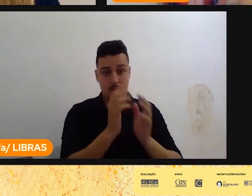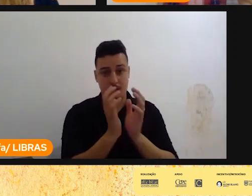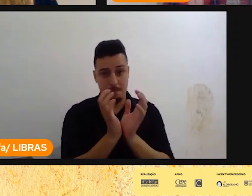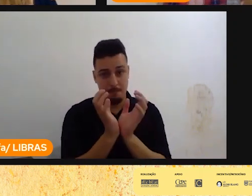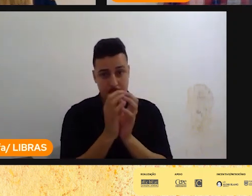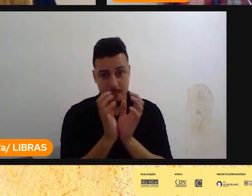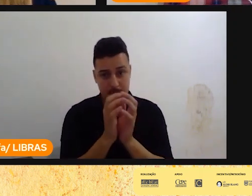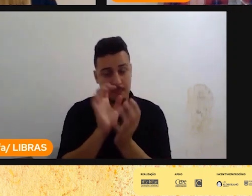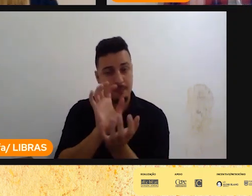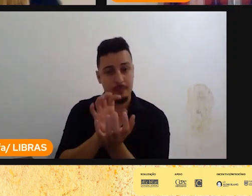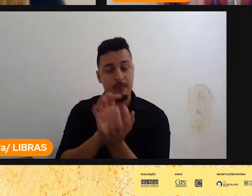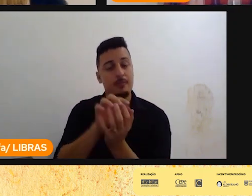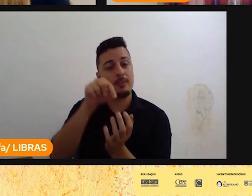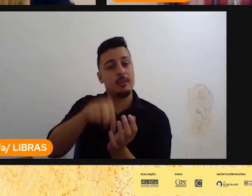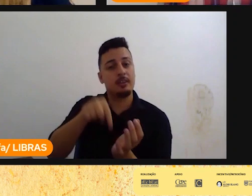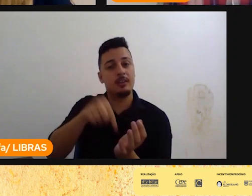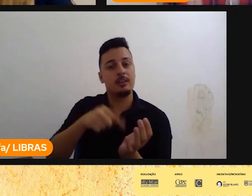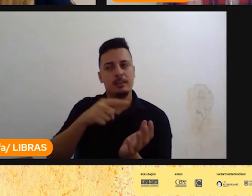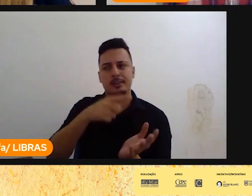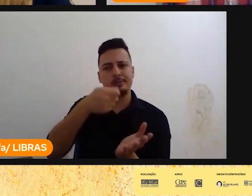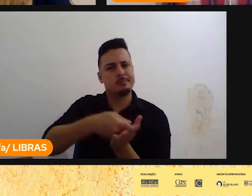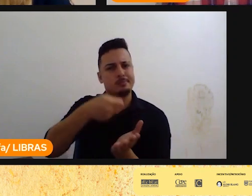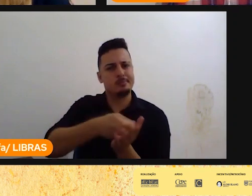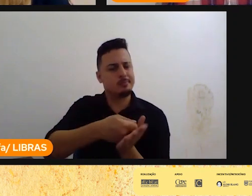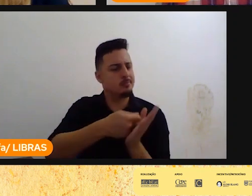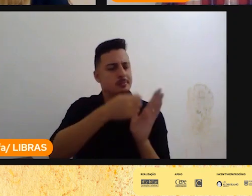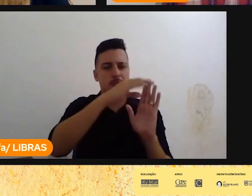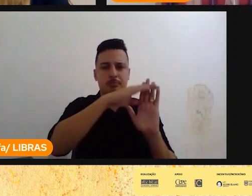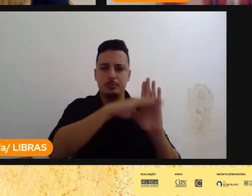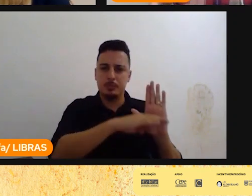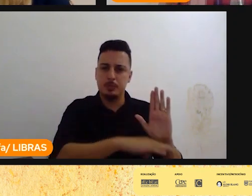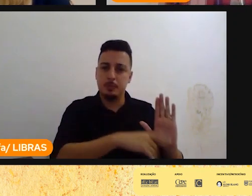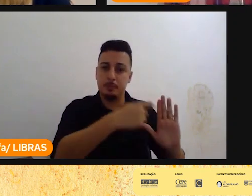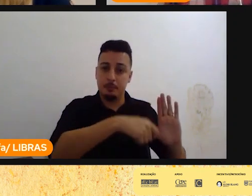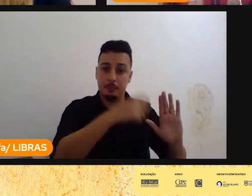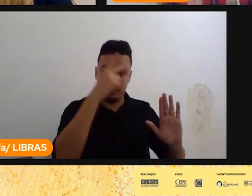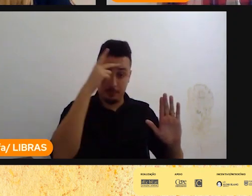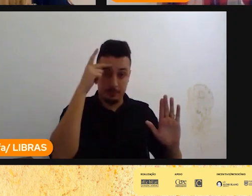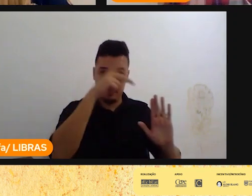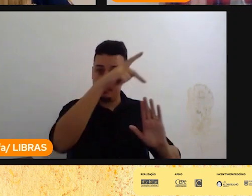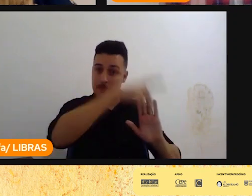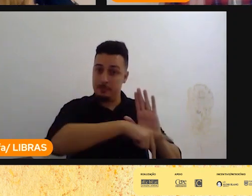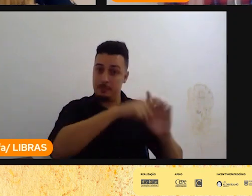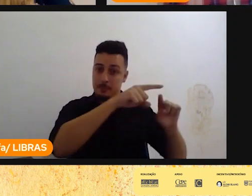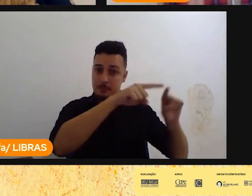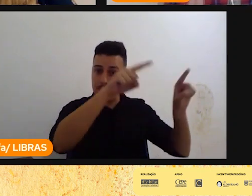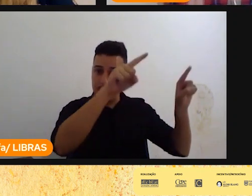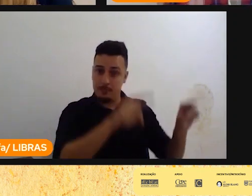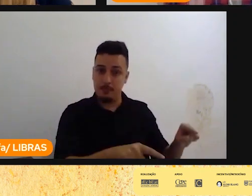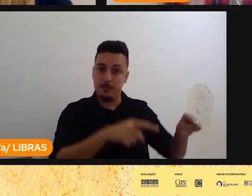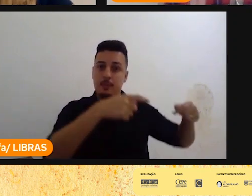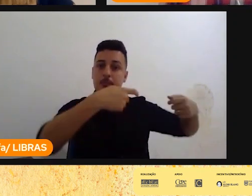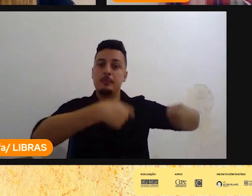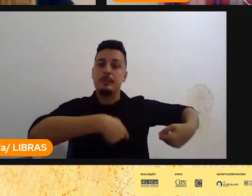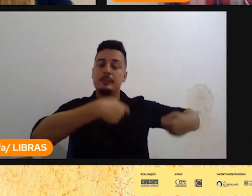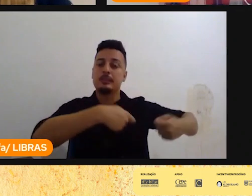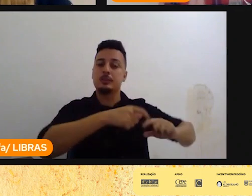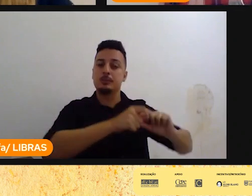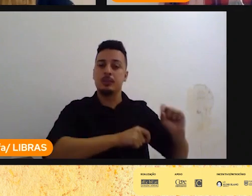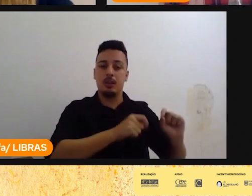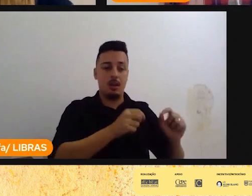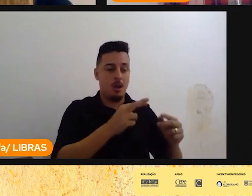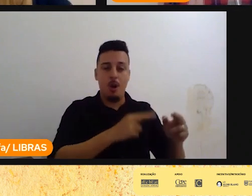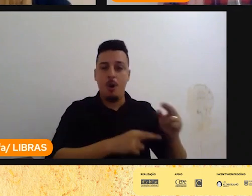a exigência para quem vai inscrever um projeto, submeter um projeto de animação, ela é muito maior. Você tem que, além do roteiro, que é, vamos dizer assim, todas